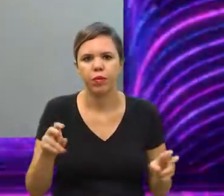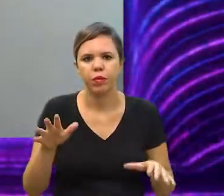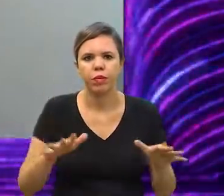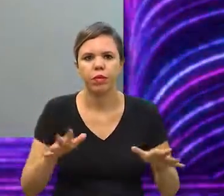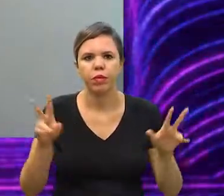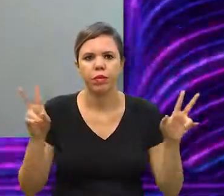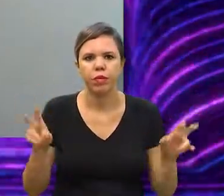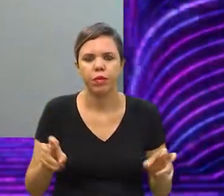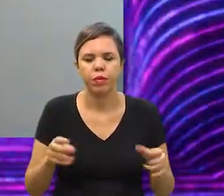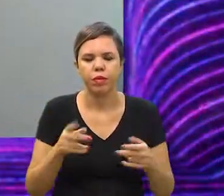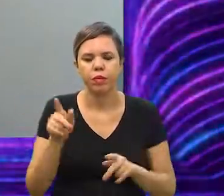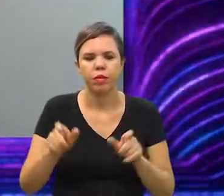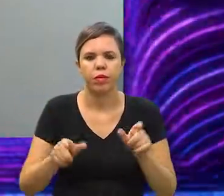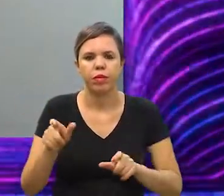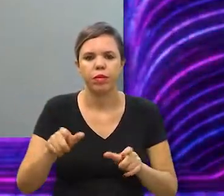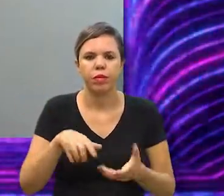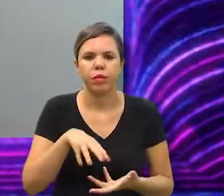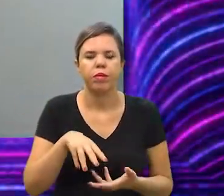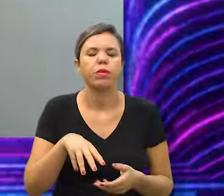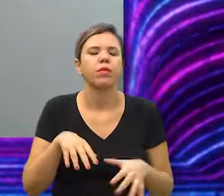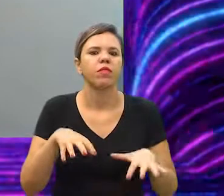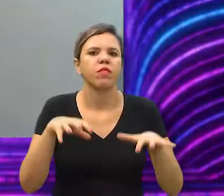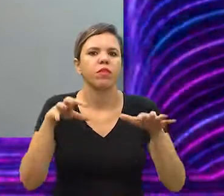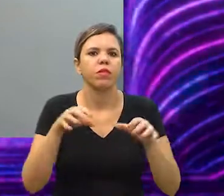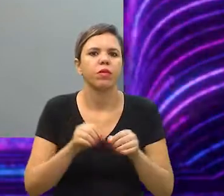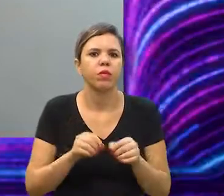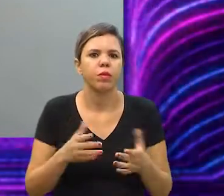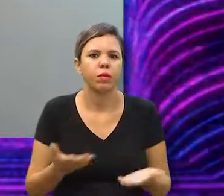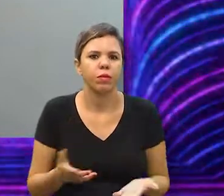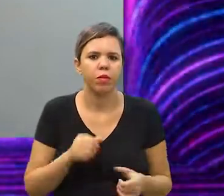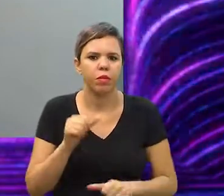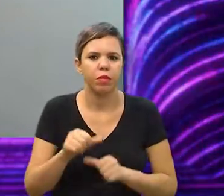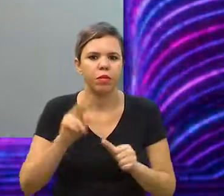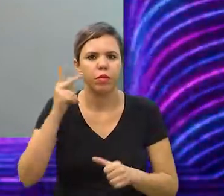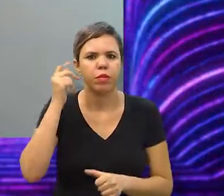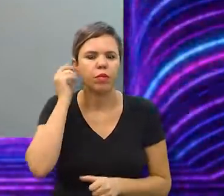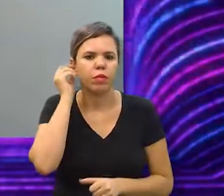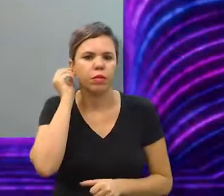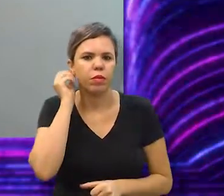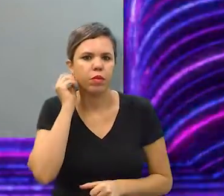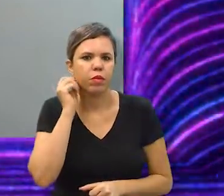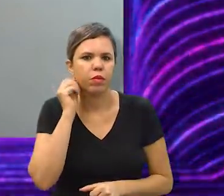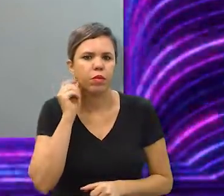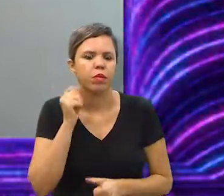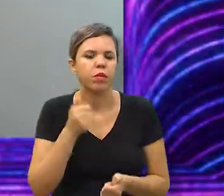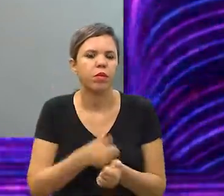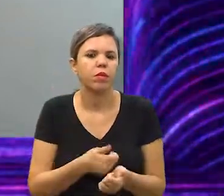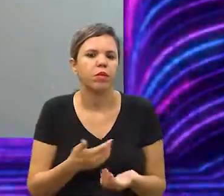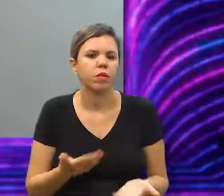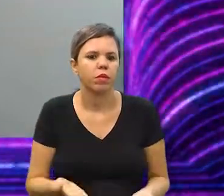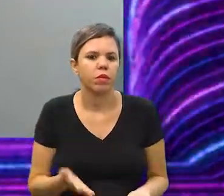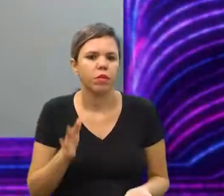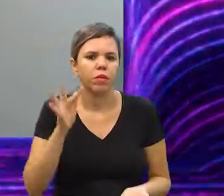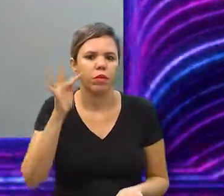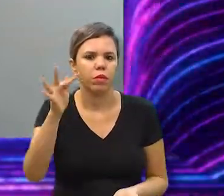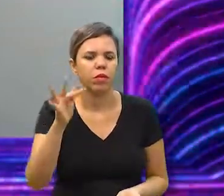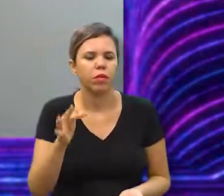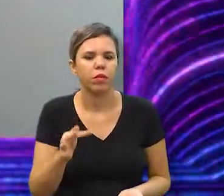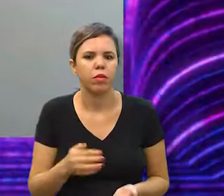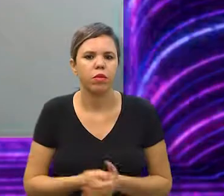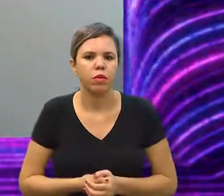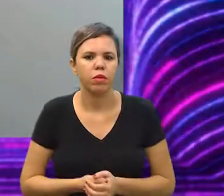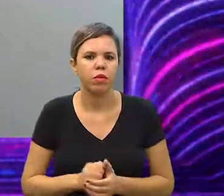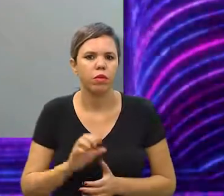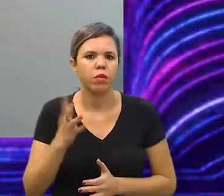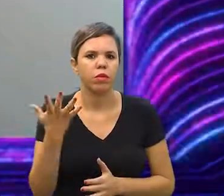vezes, a relação de uma pessoa no monstruário com o seu monstro, ela muda. E a gente vai explorar isso no futuro da série, né?